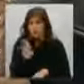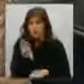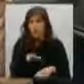aquilo que sabia